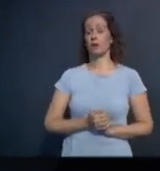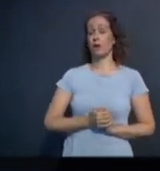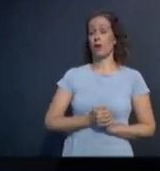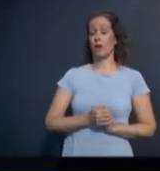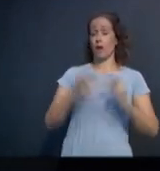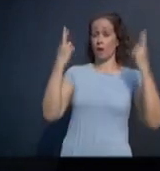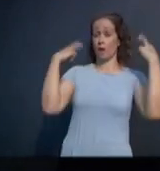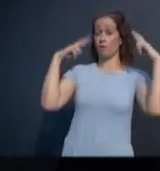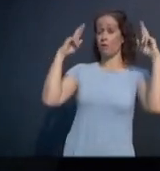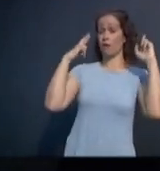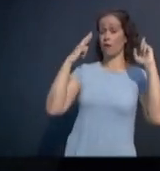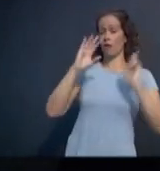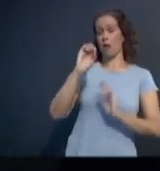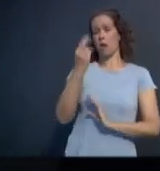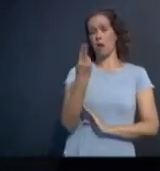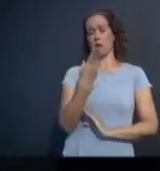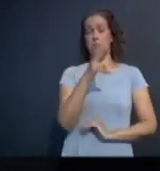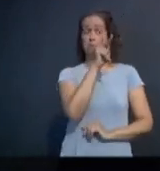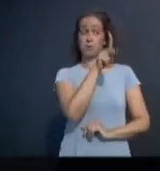pastor.